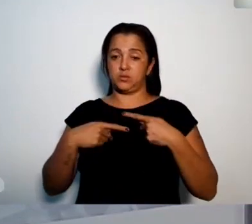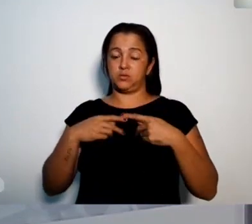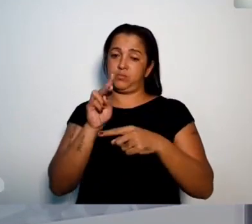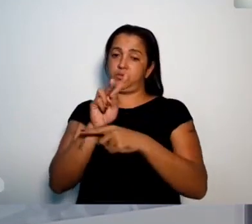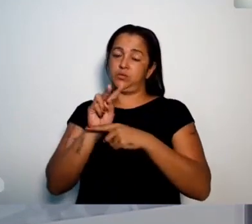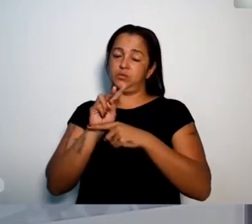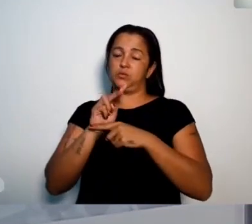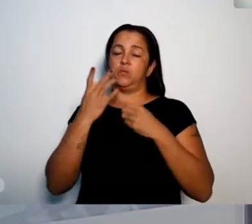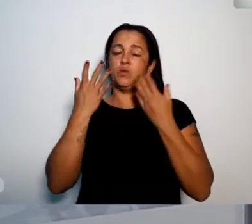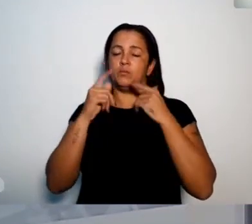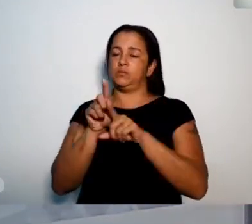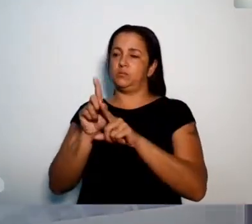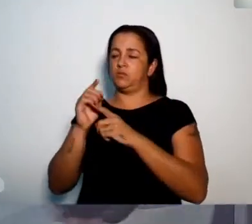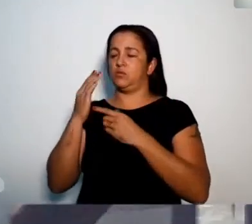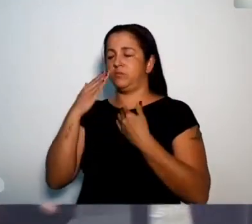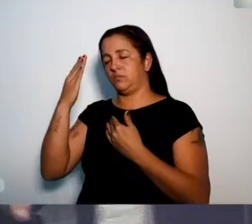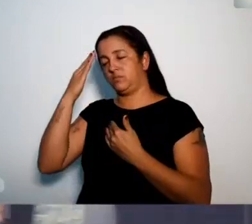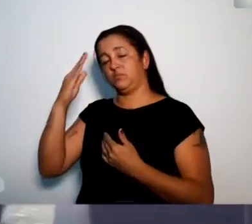noite a todos.